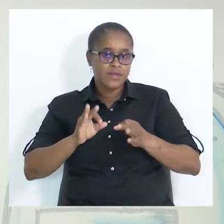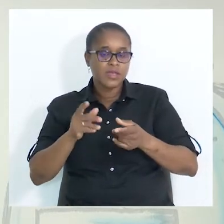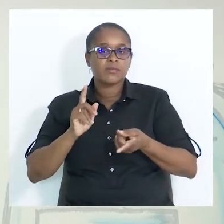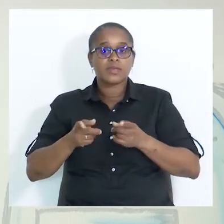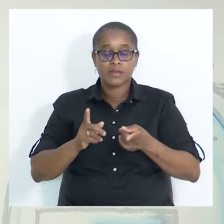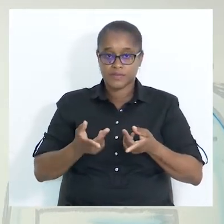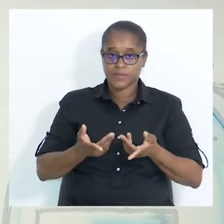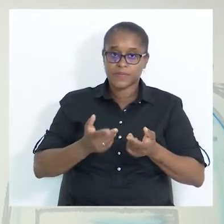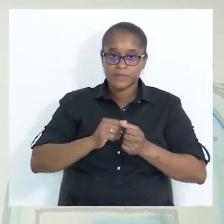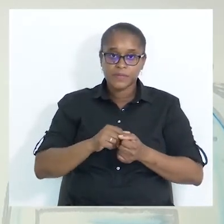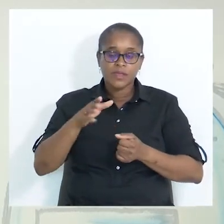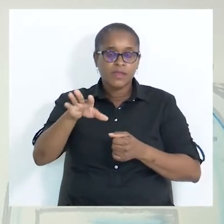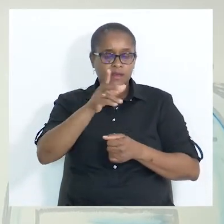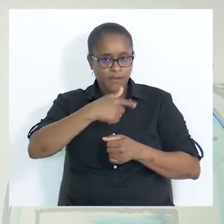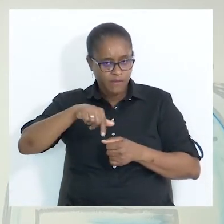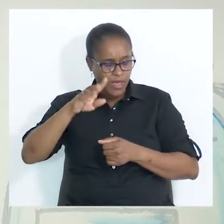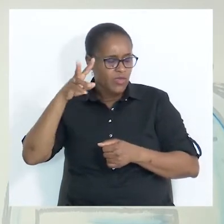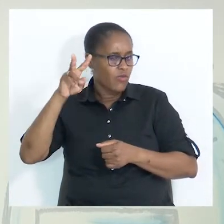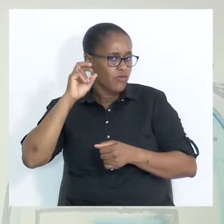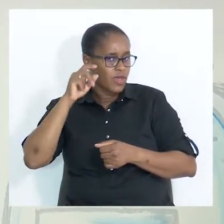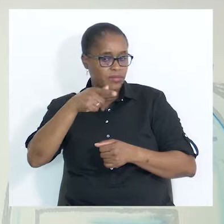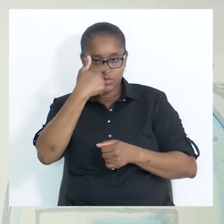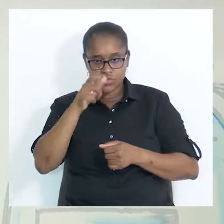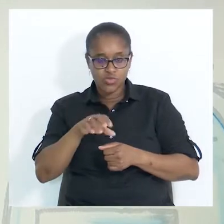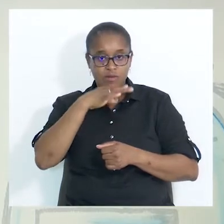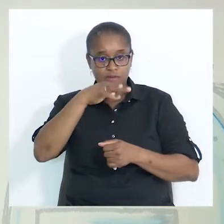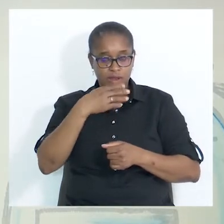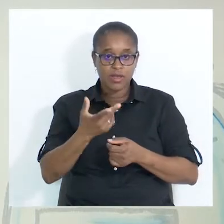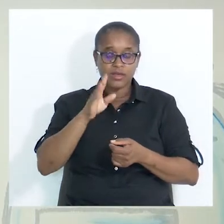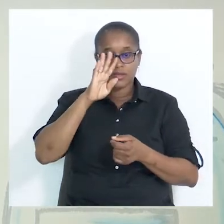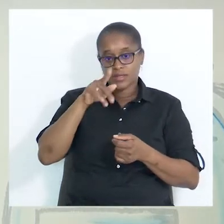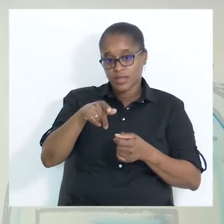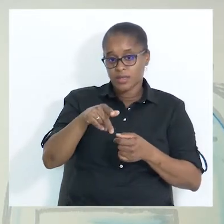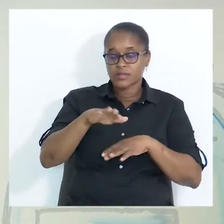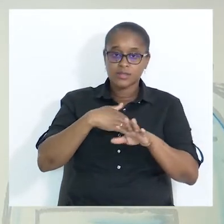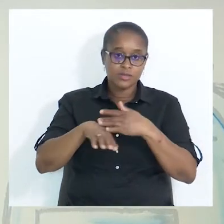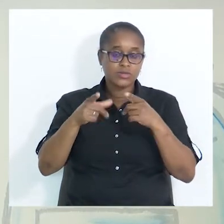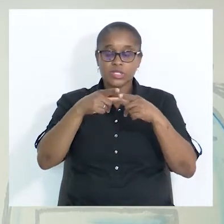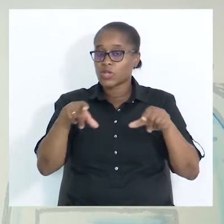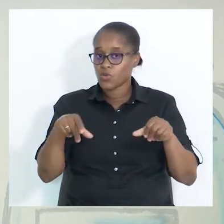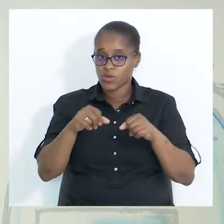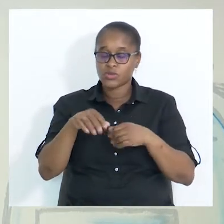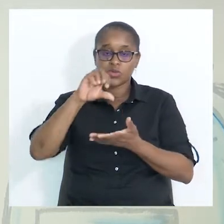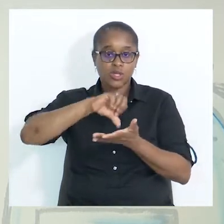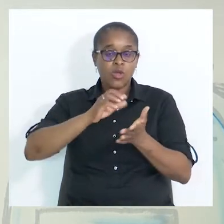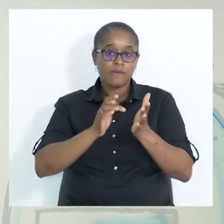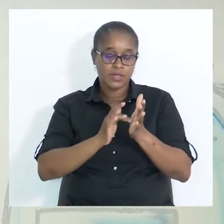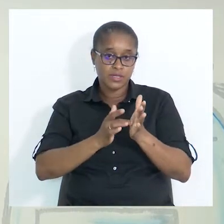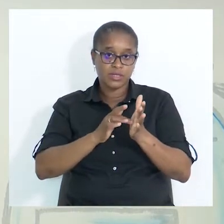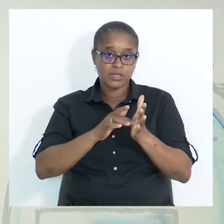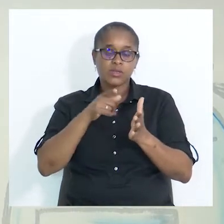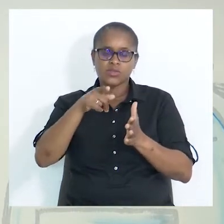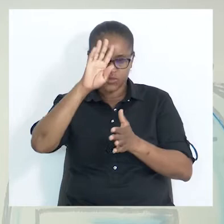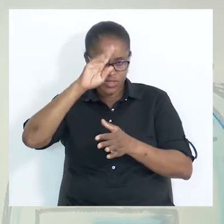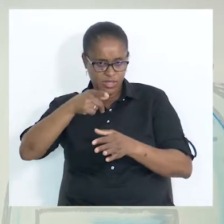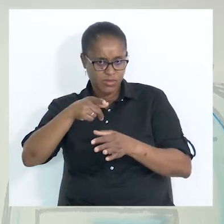que vais ouvir essa pessoa a falar, ou então essa realização linguística no território brasileiro, tu vais